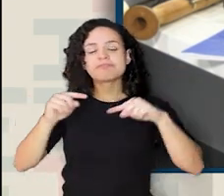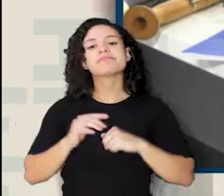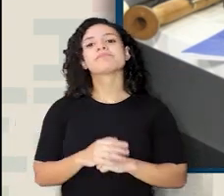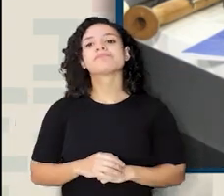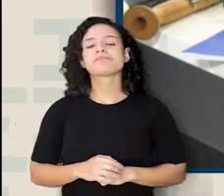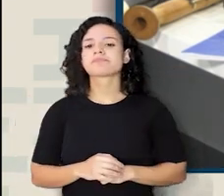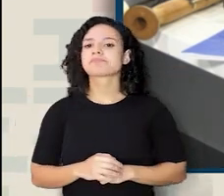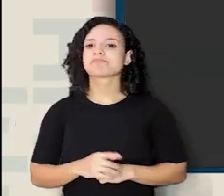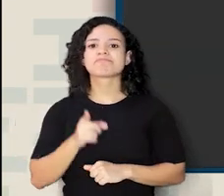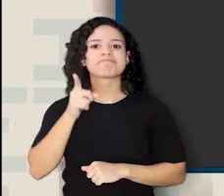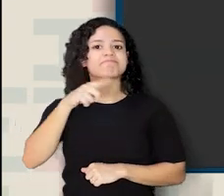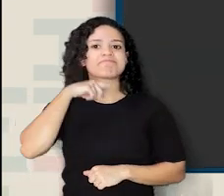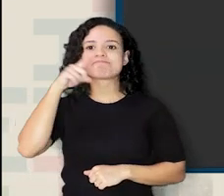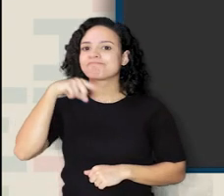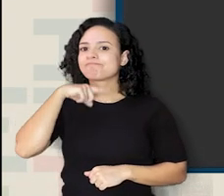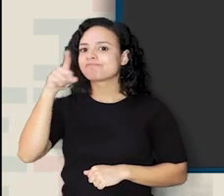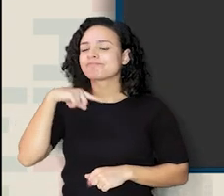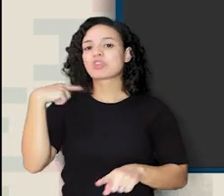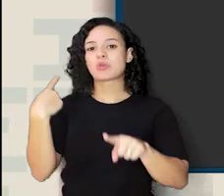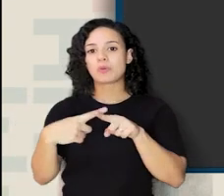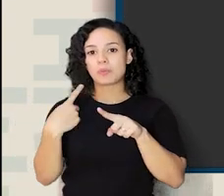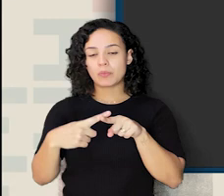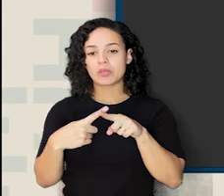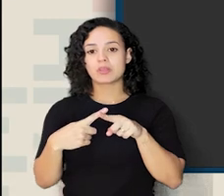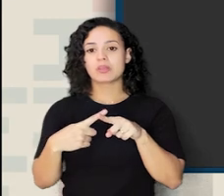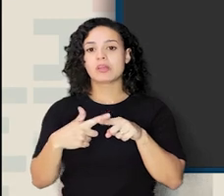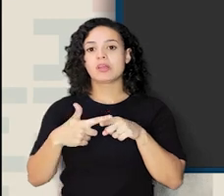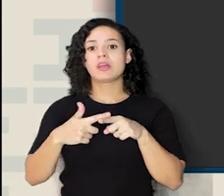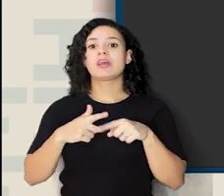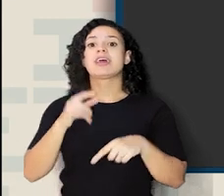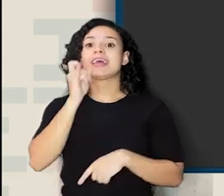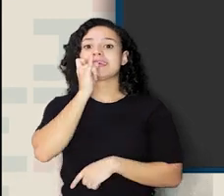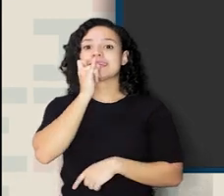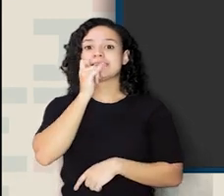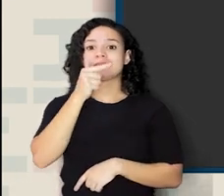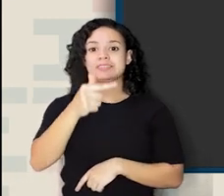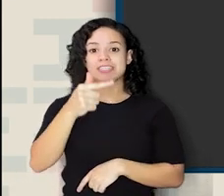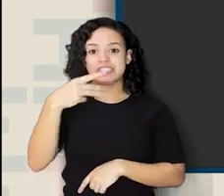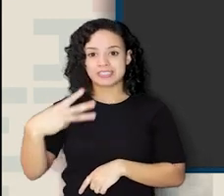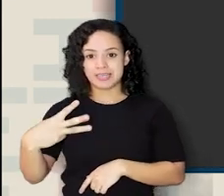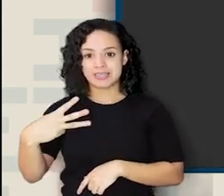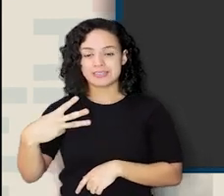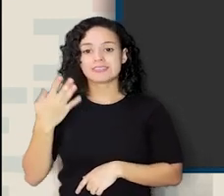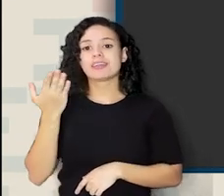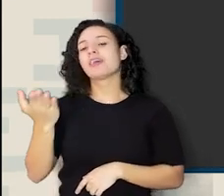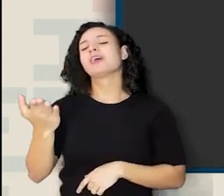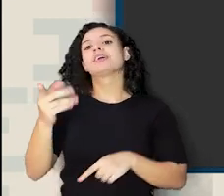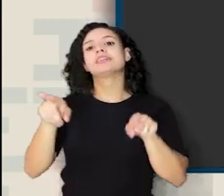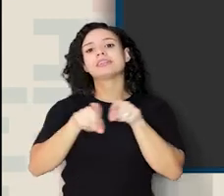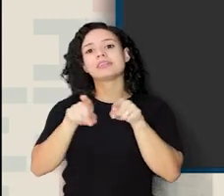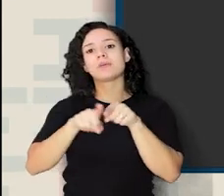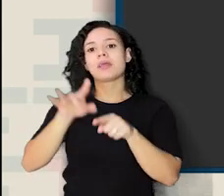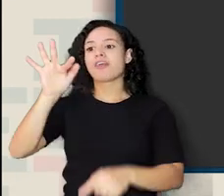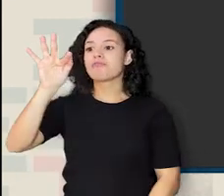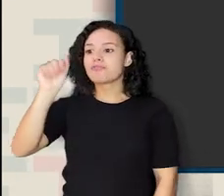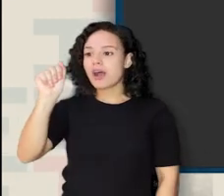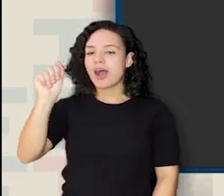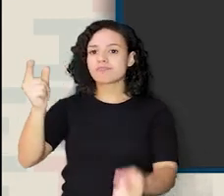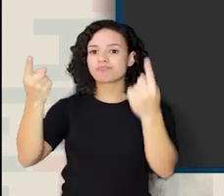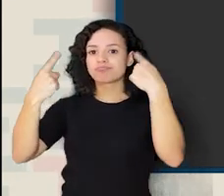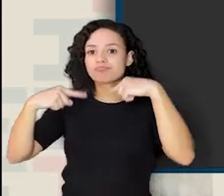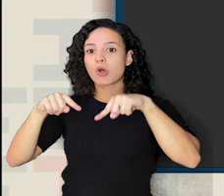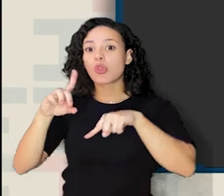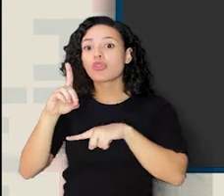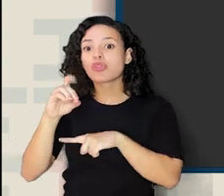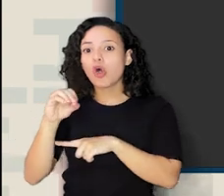de baixo, por exemplo, ele também não vai caber, porque no segundo, o exemplo 73, né, no segundo sistema, ele também